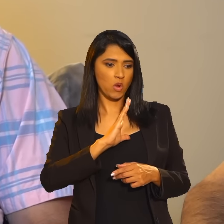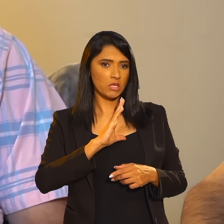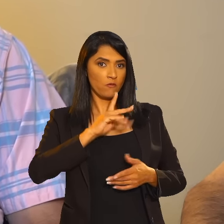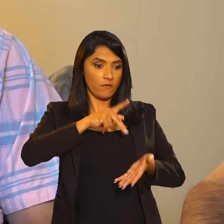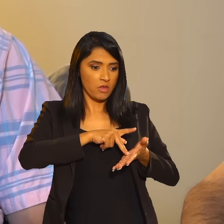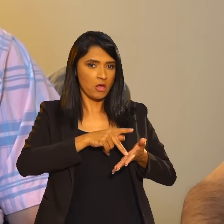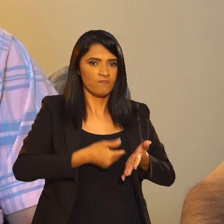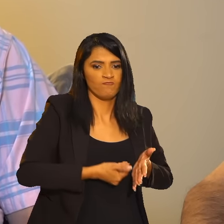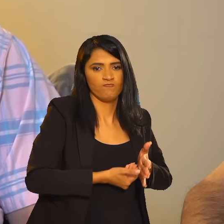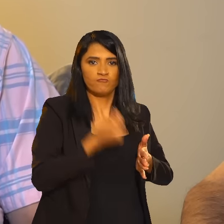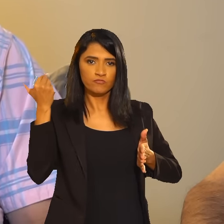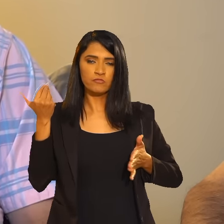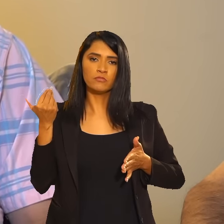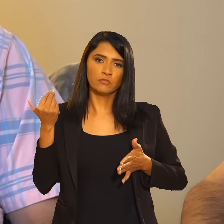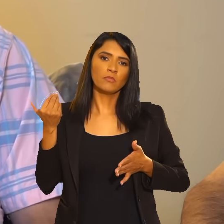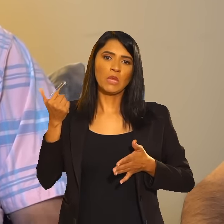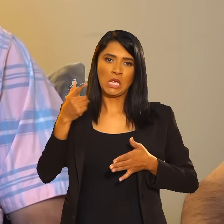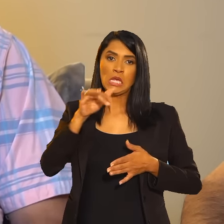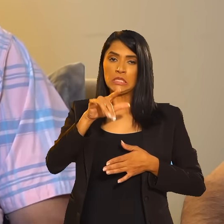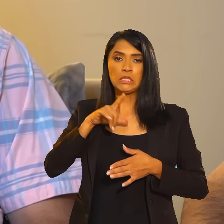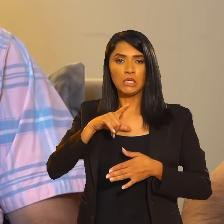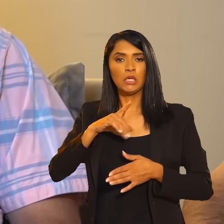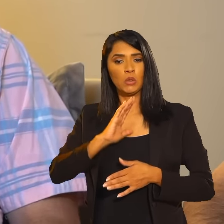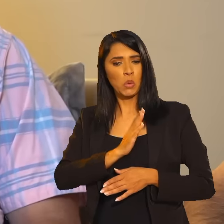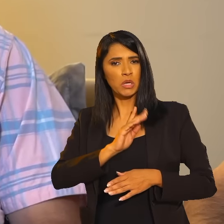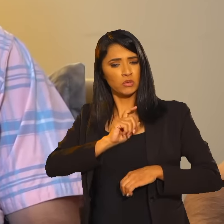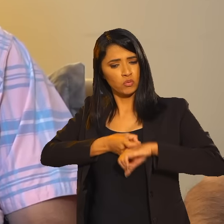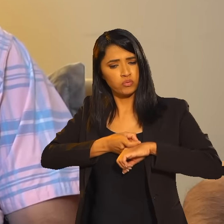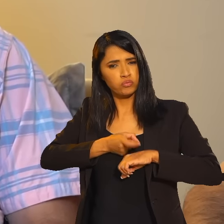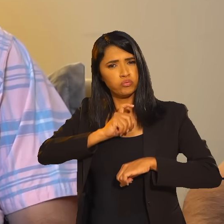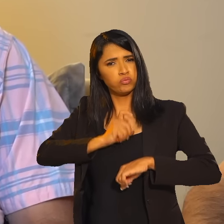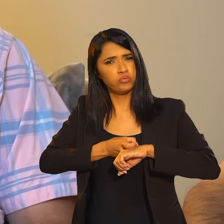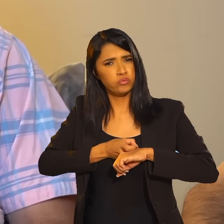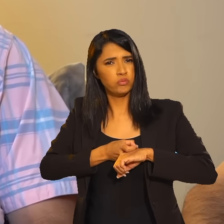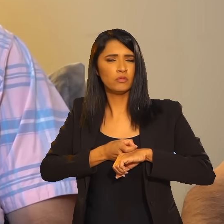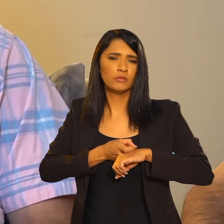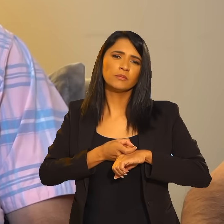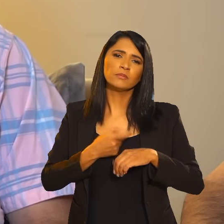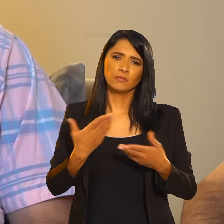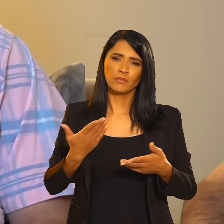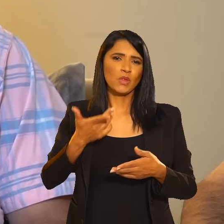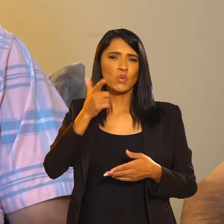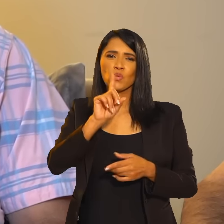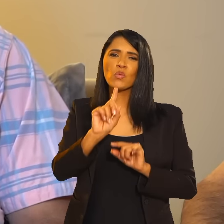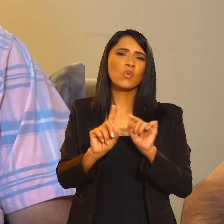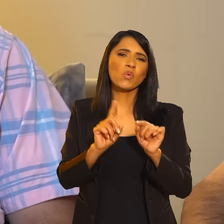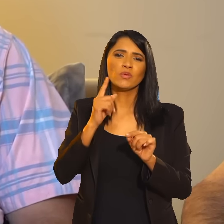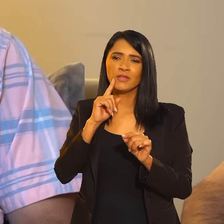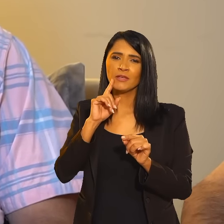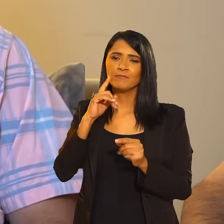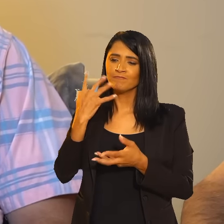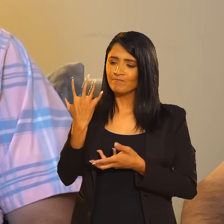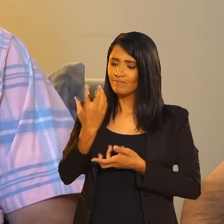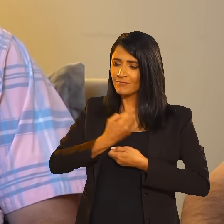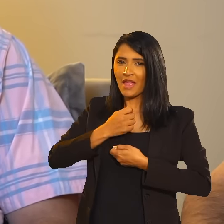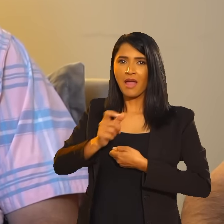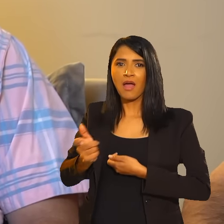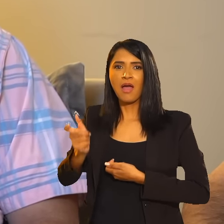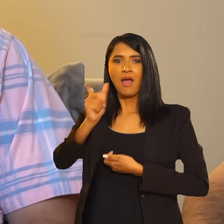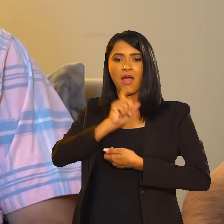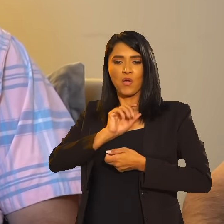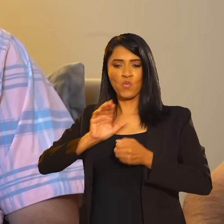das pessoas. Então, com o solo, quando a gente está com o coração duro, e a gente não consegue reter